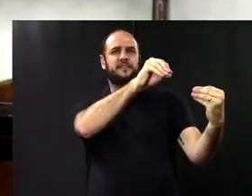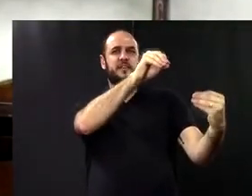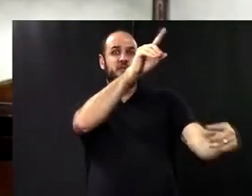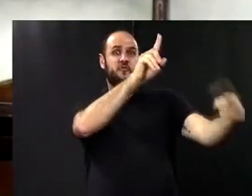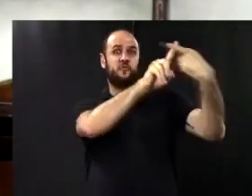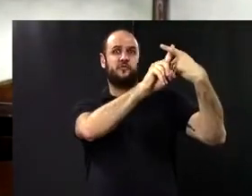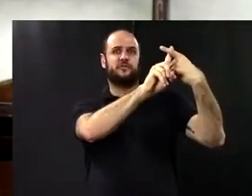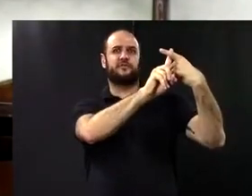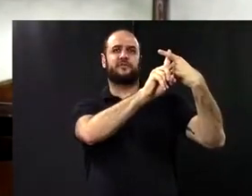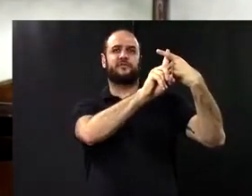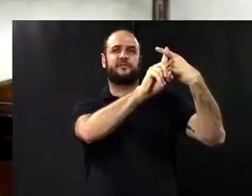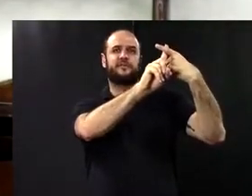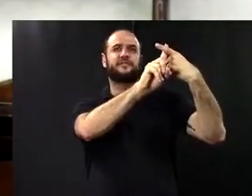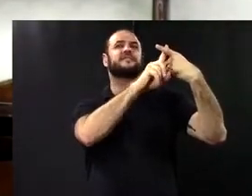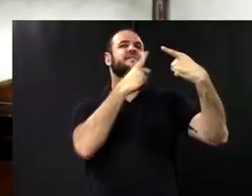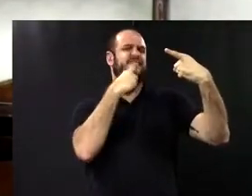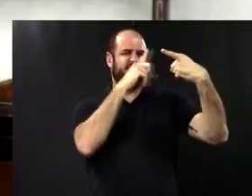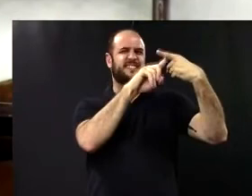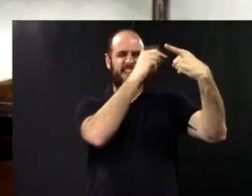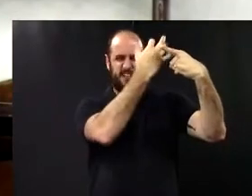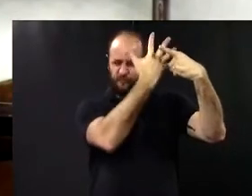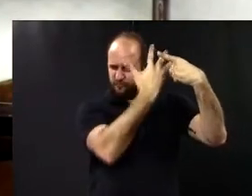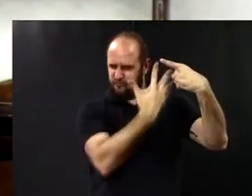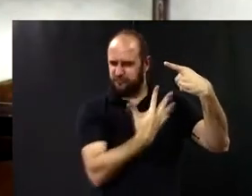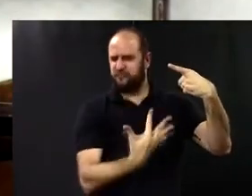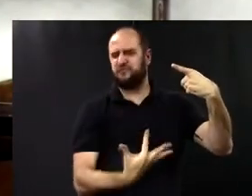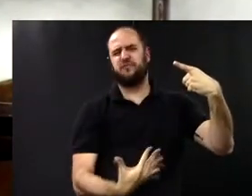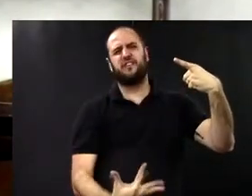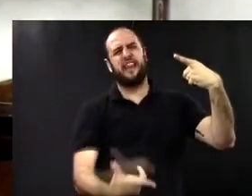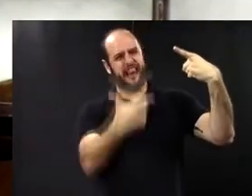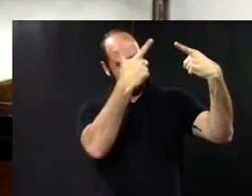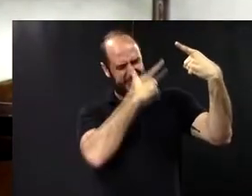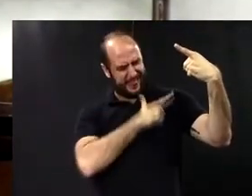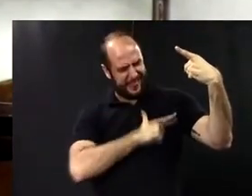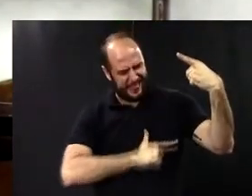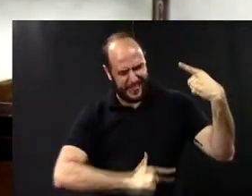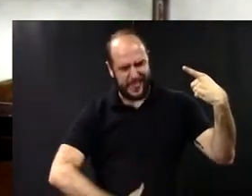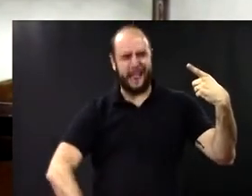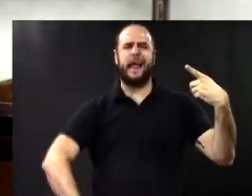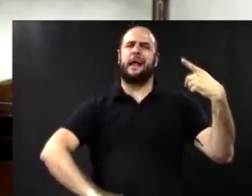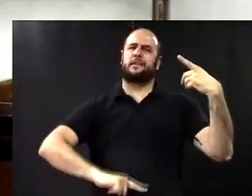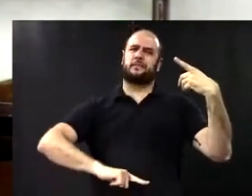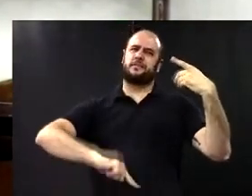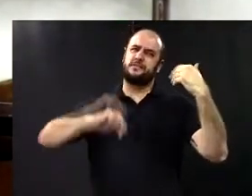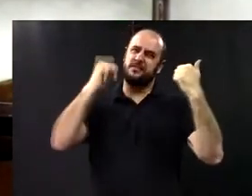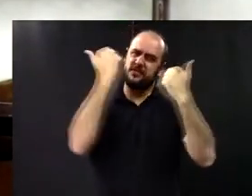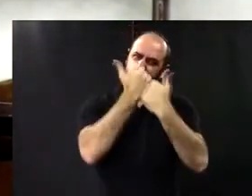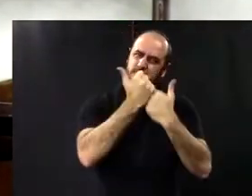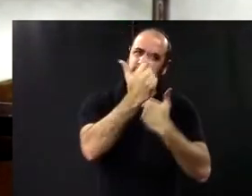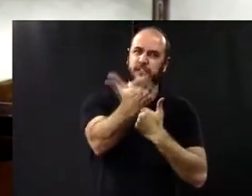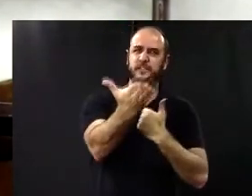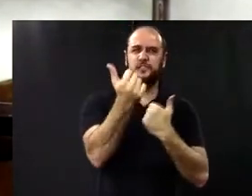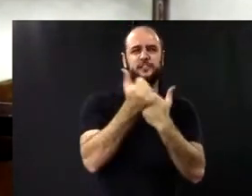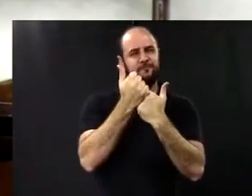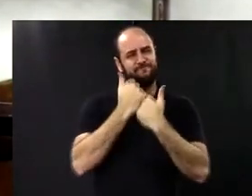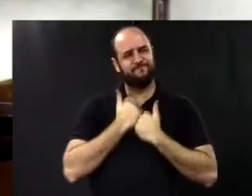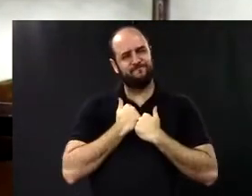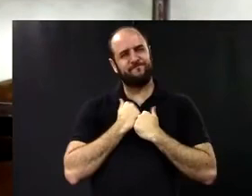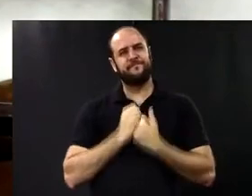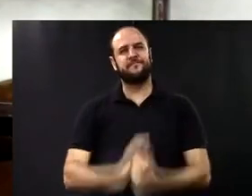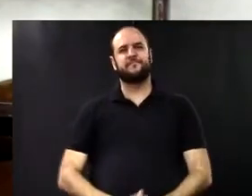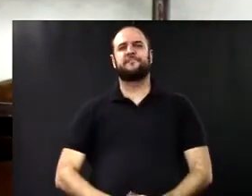sim, derramou o seu sangue, de forma literal, por mim e por você.